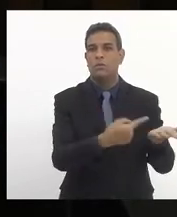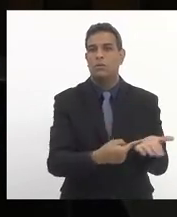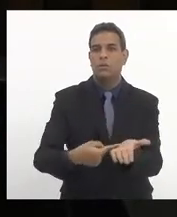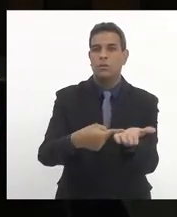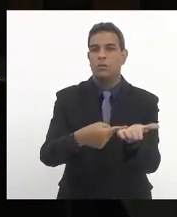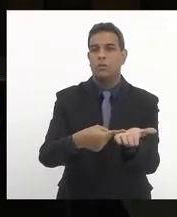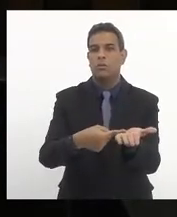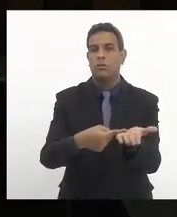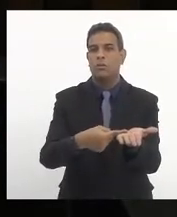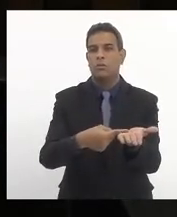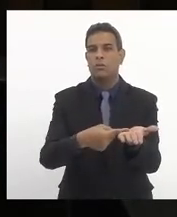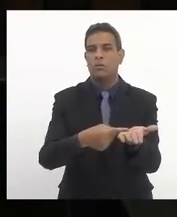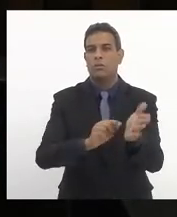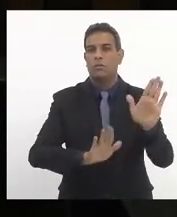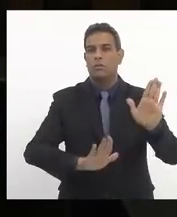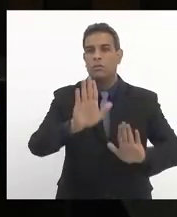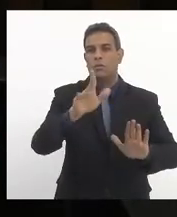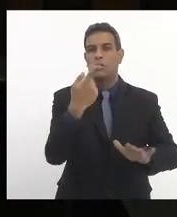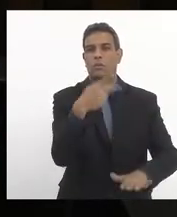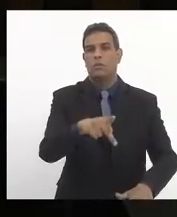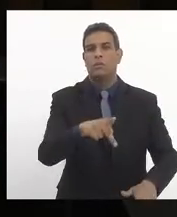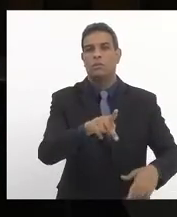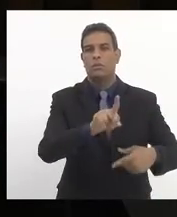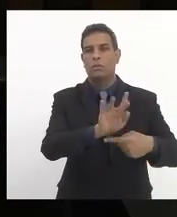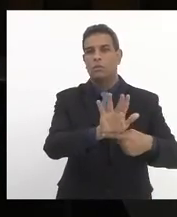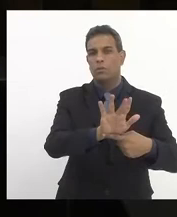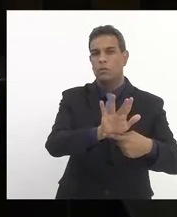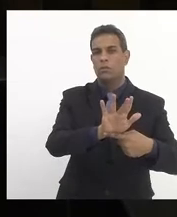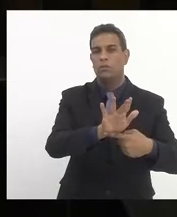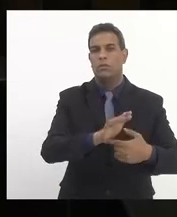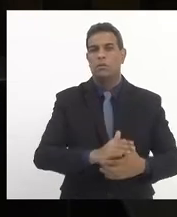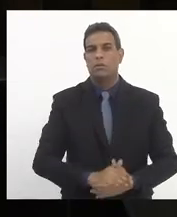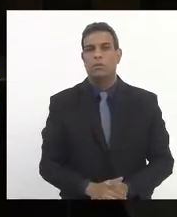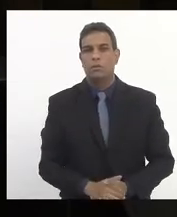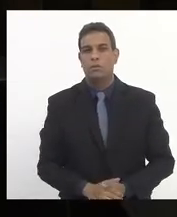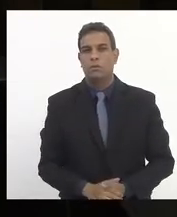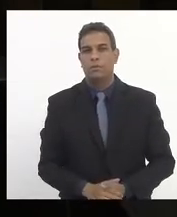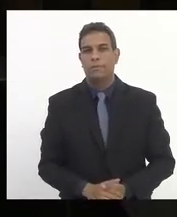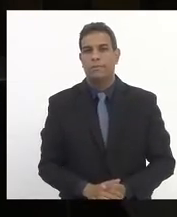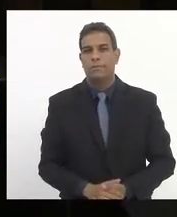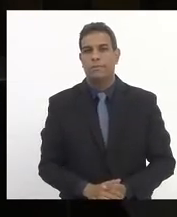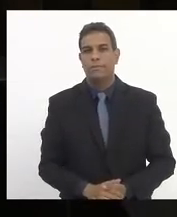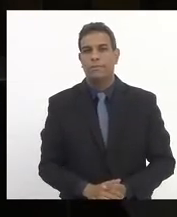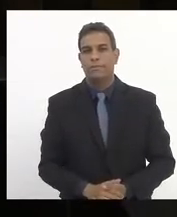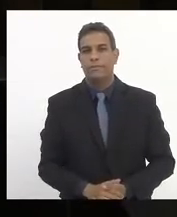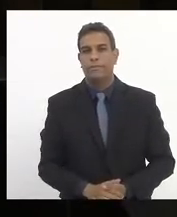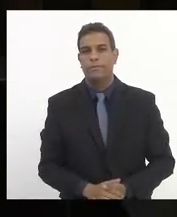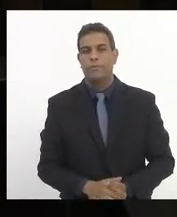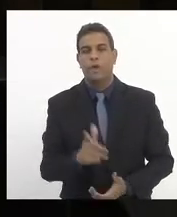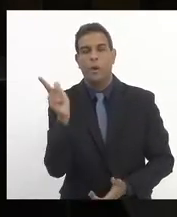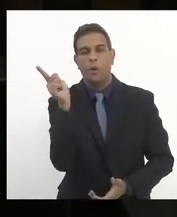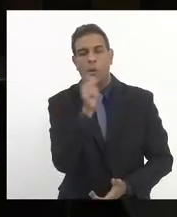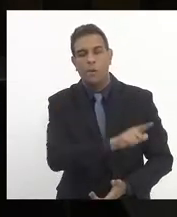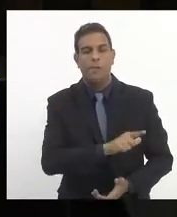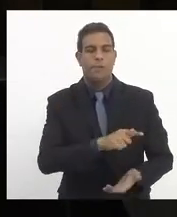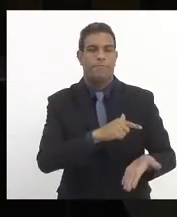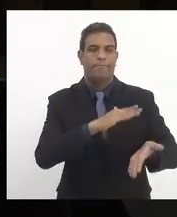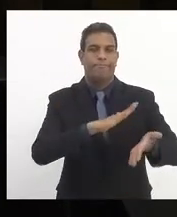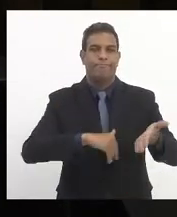Às vésperas do leilão, veio uma ordem do Ministério de Minas e Energia para retirar do